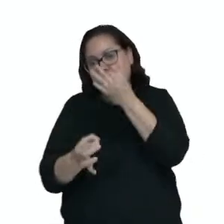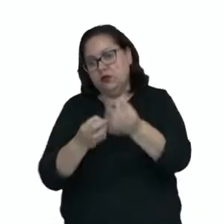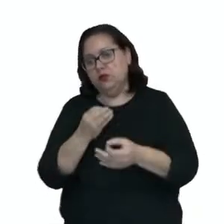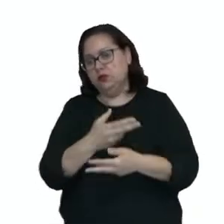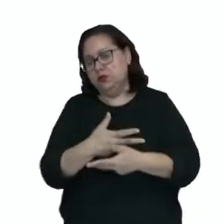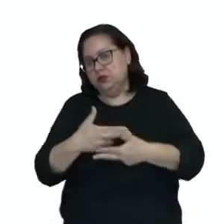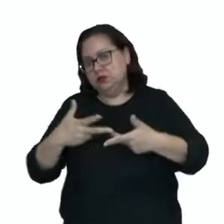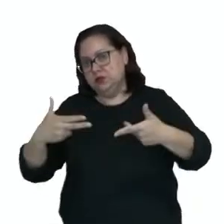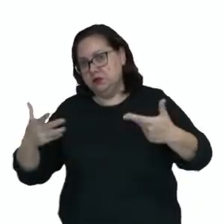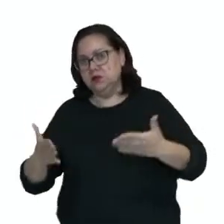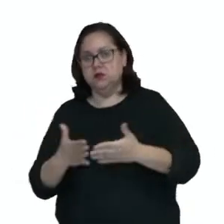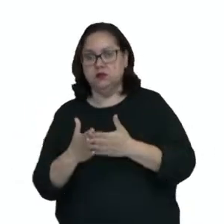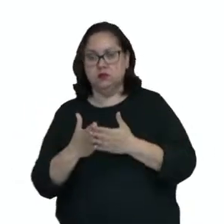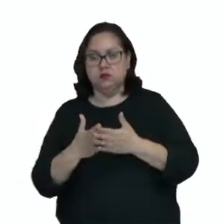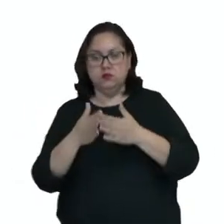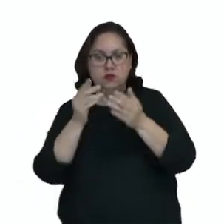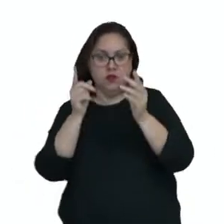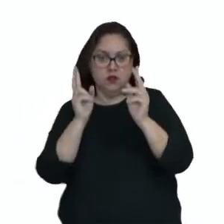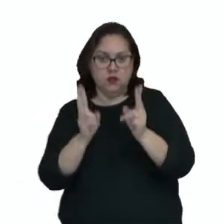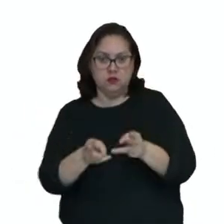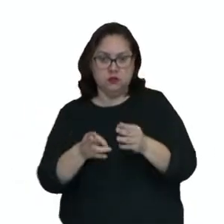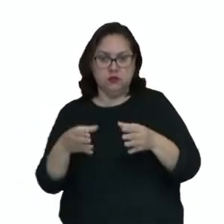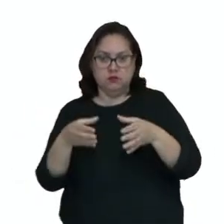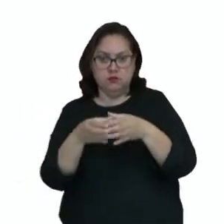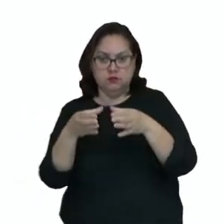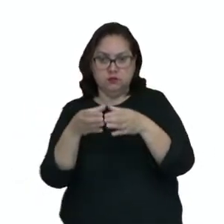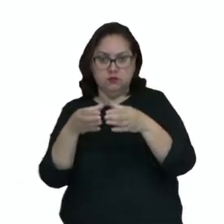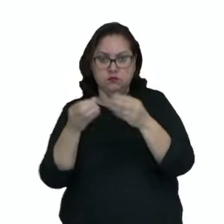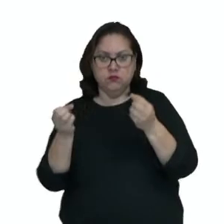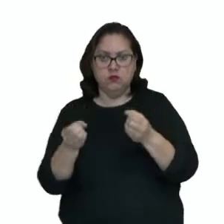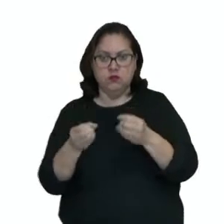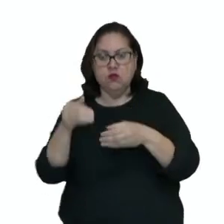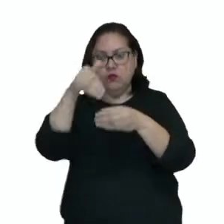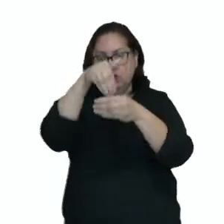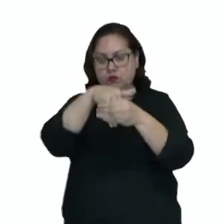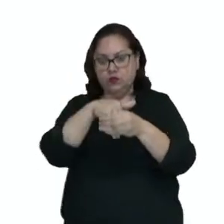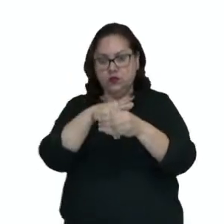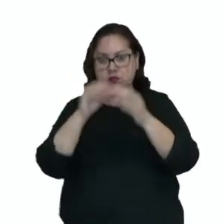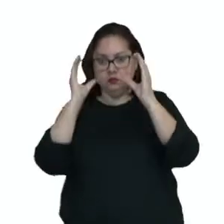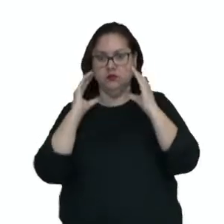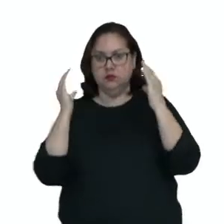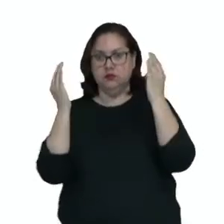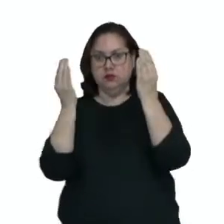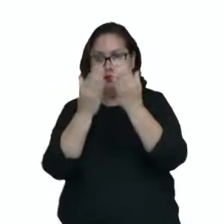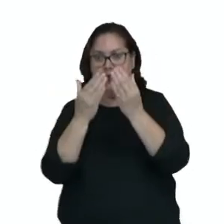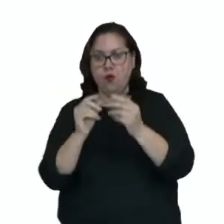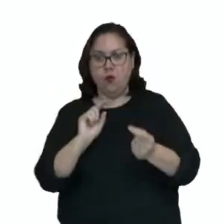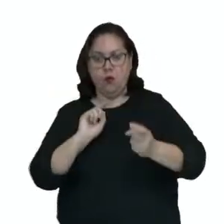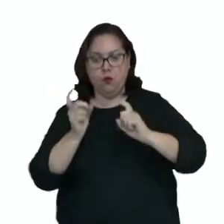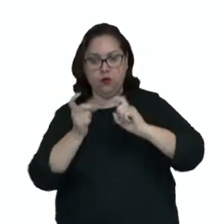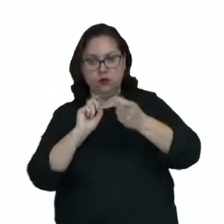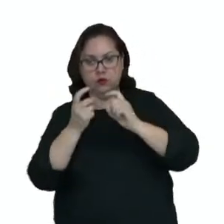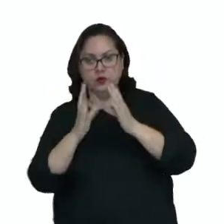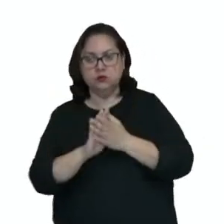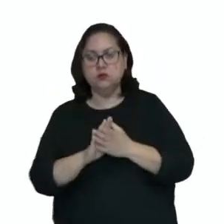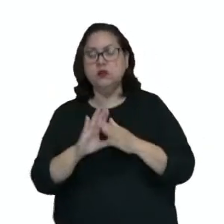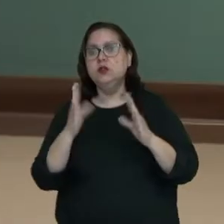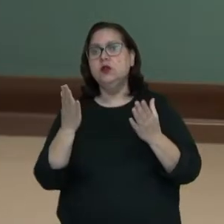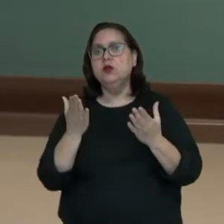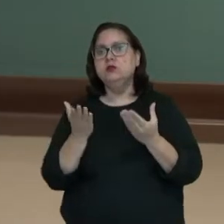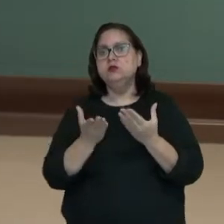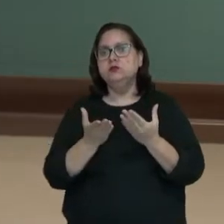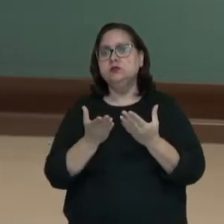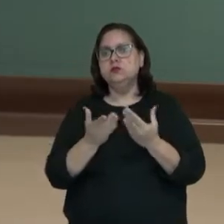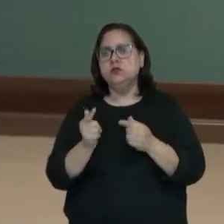assuntos relativos a esta mesma coletividade, votando em assembleias ou reuniões. Então esse é o modelo